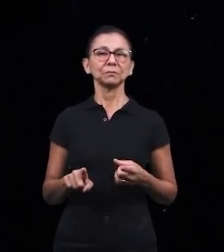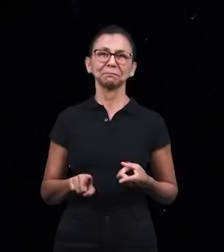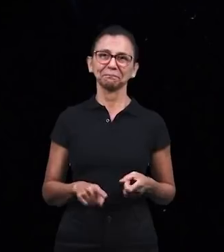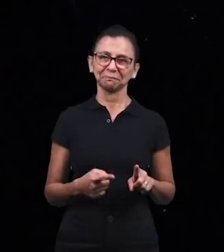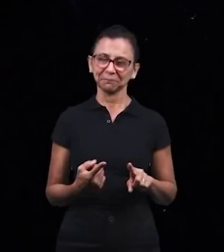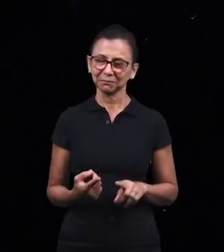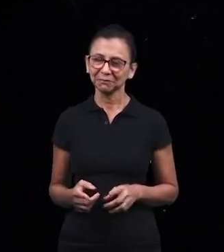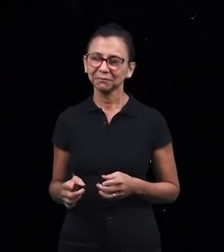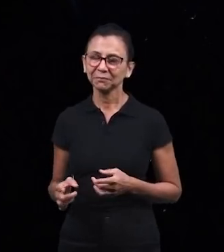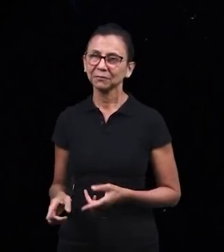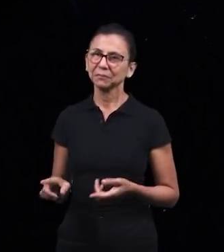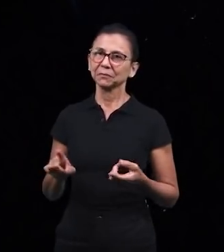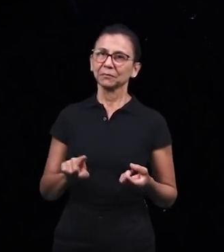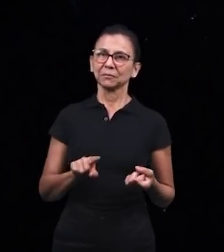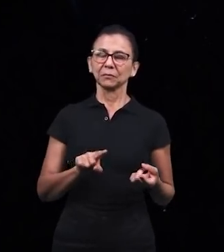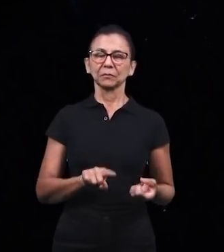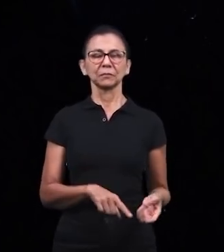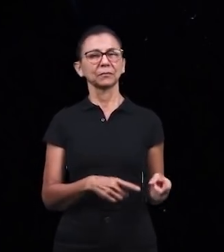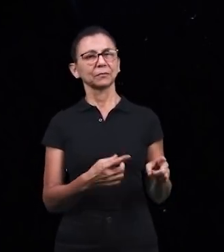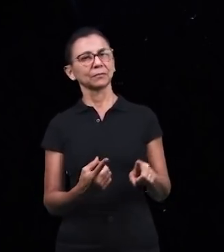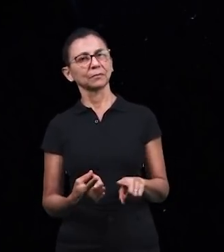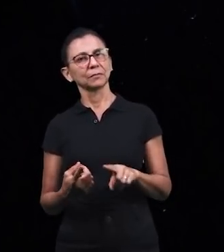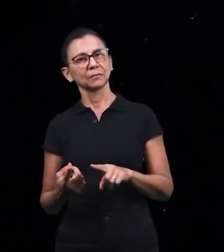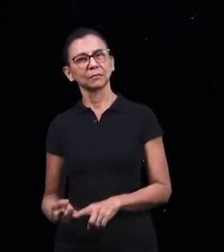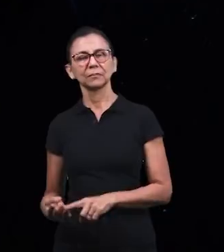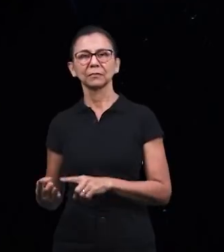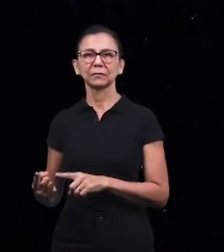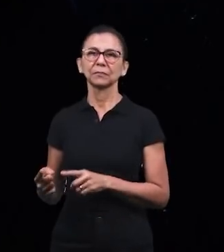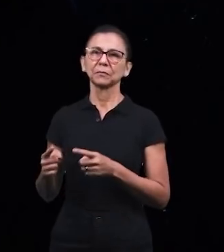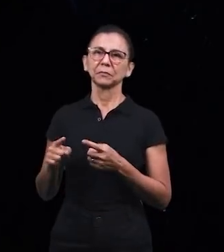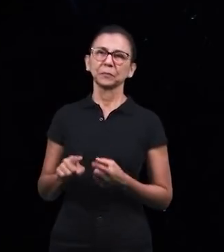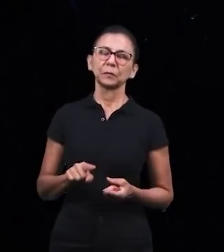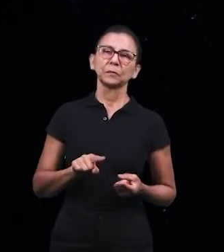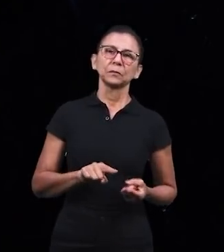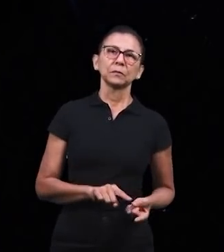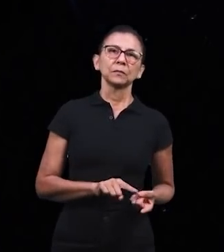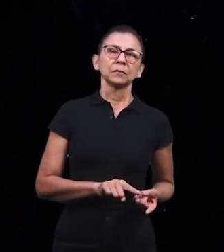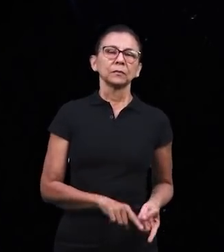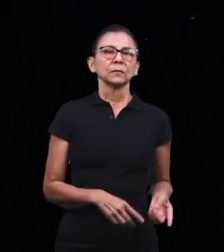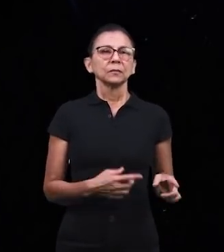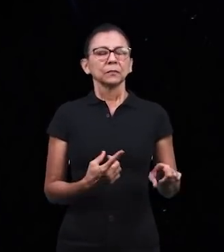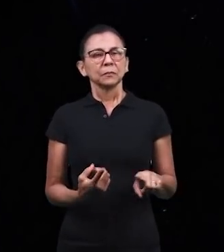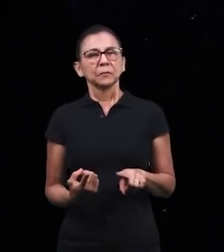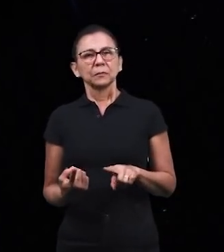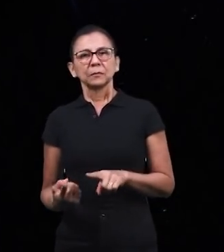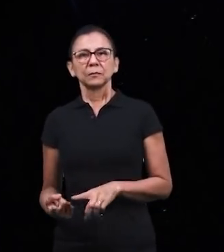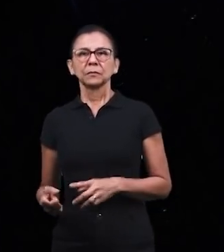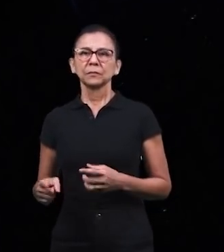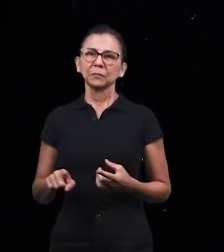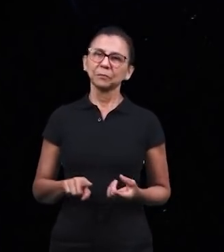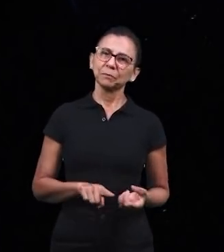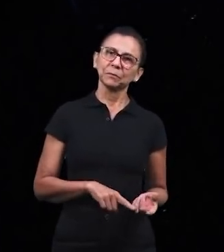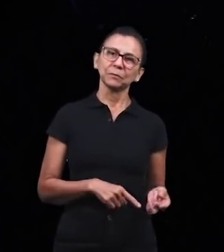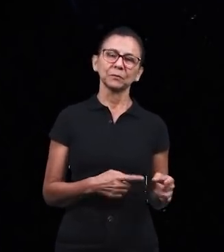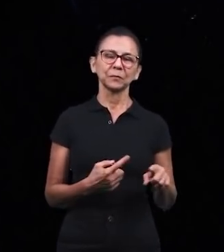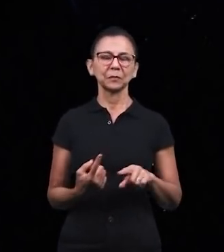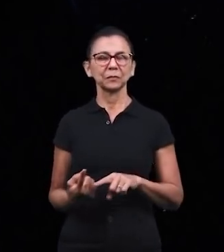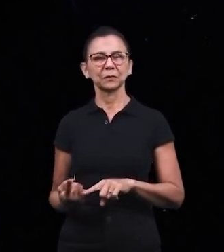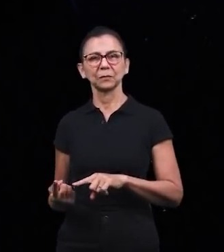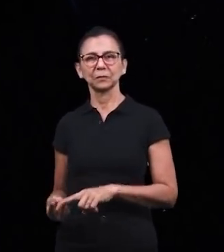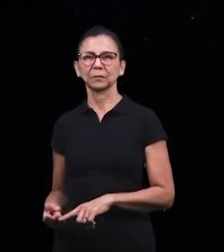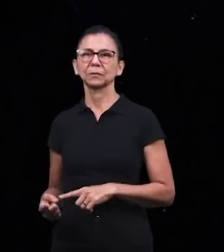link, passe para amigos, vizinhos, parentes, pessoas por quem você está orando. E juntos receberemos uma